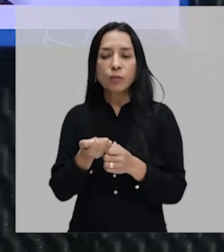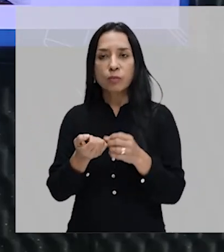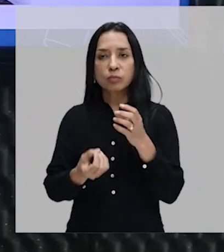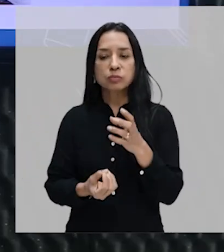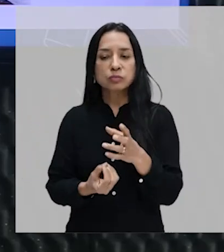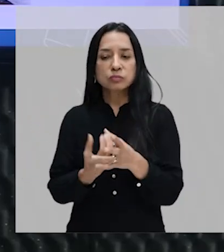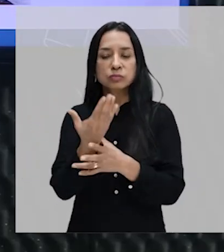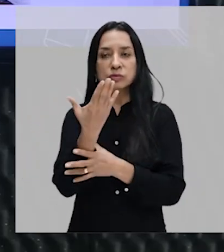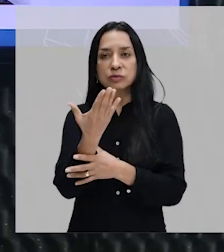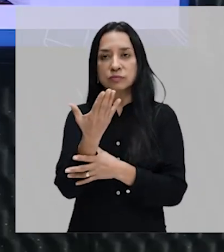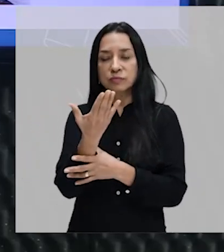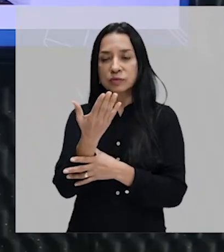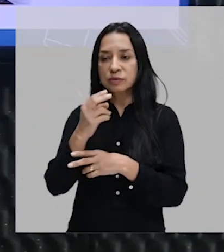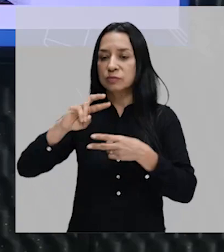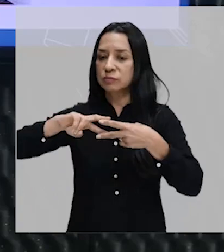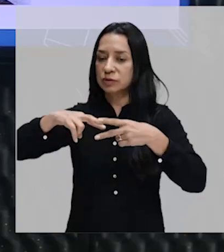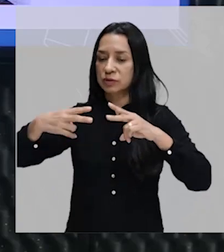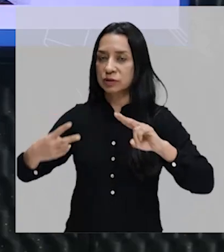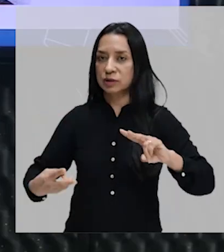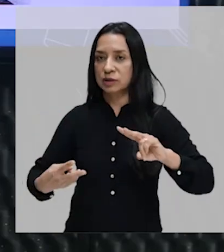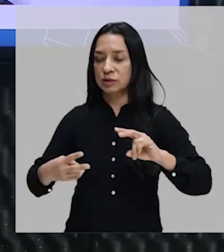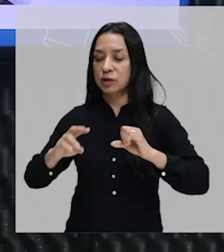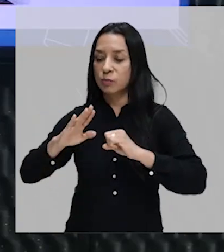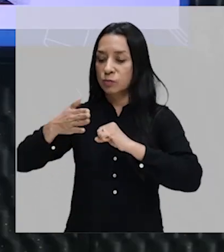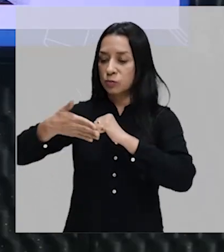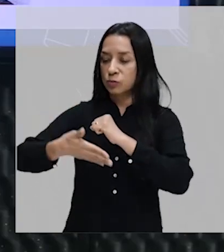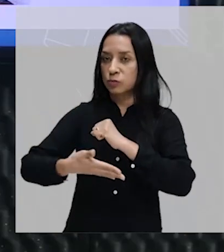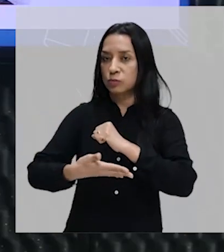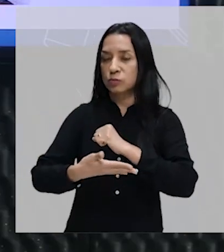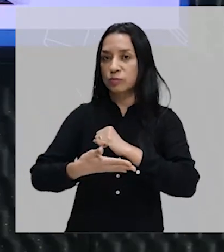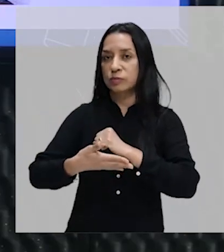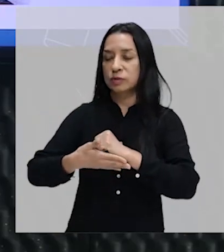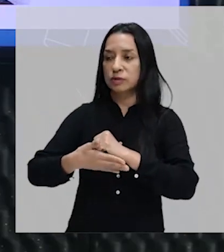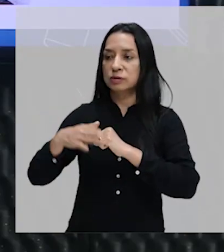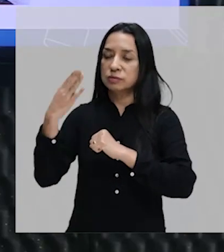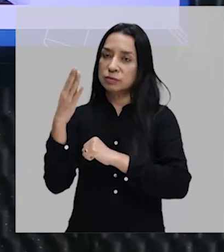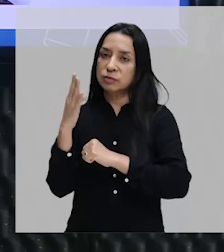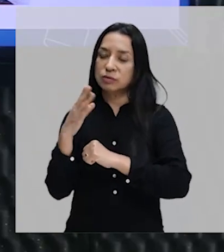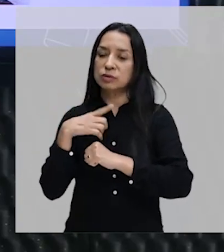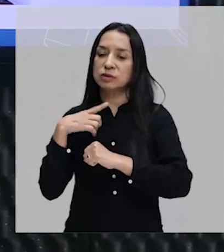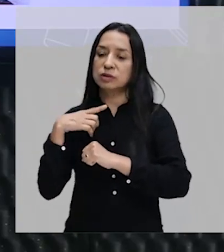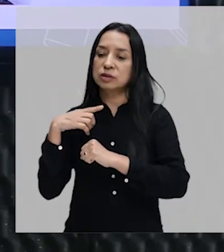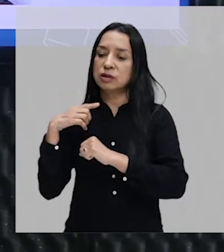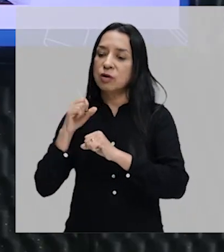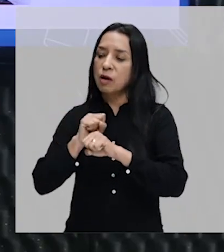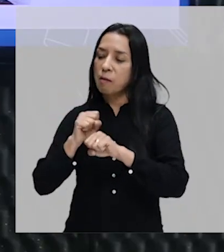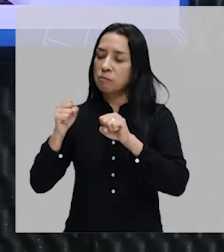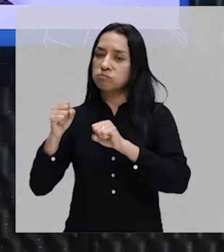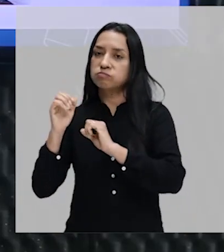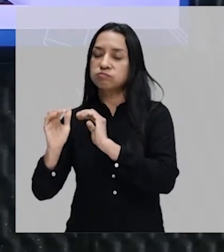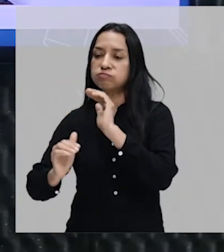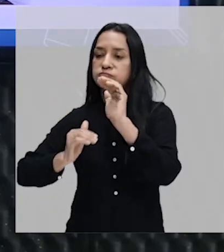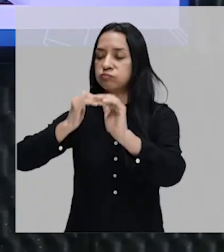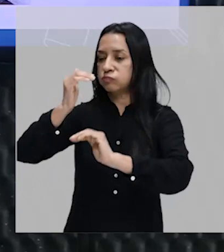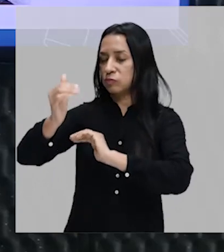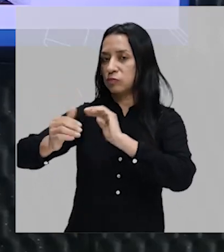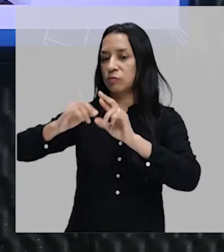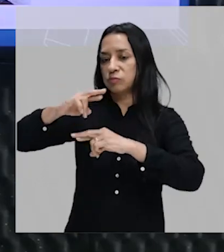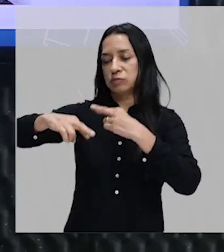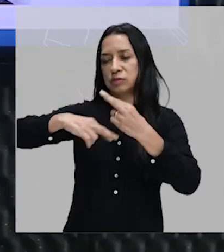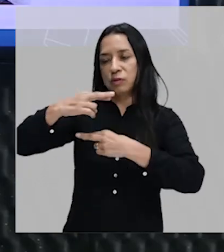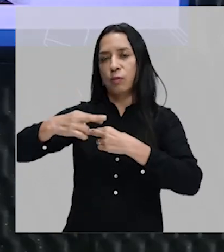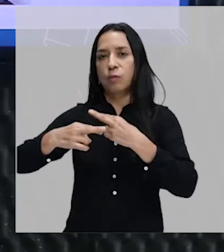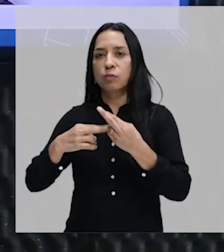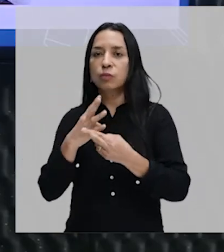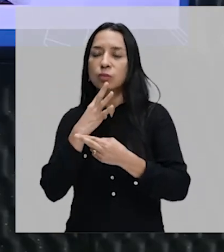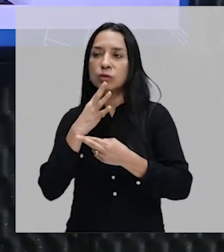genética ela é uma ciência, uma sub-área da biologia que trouxe uma grande revolução no conhecimento científico no início do século